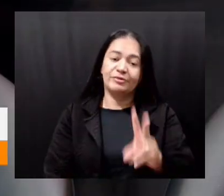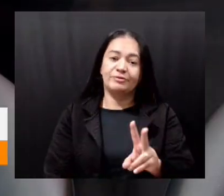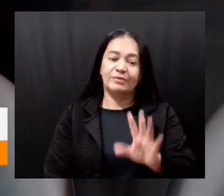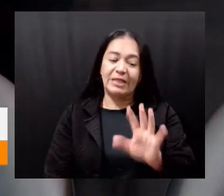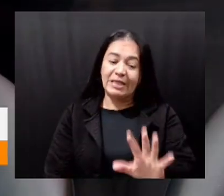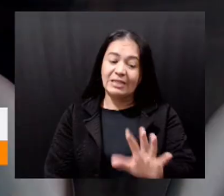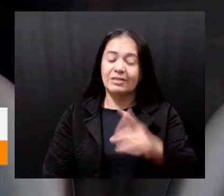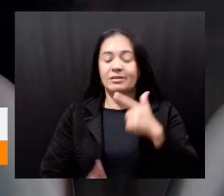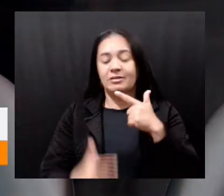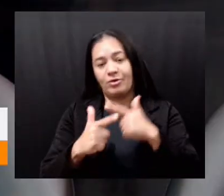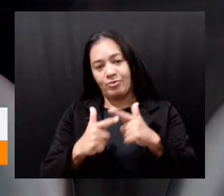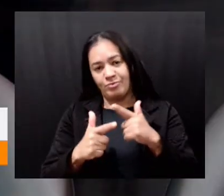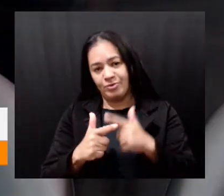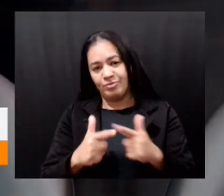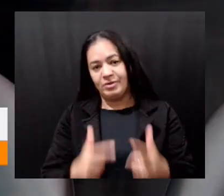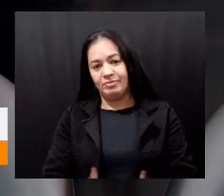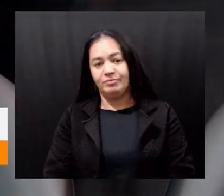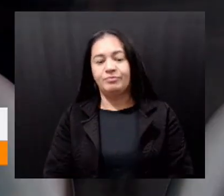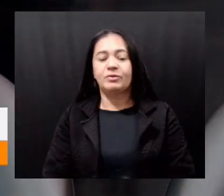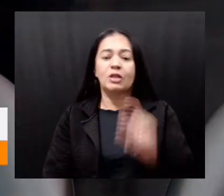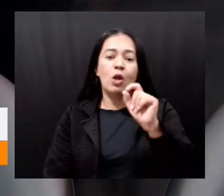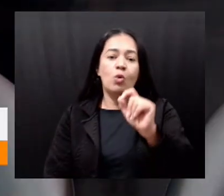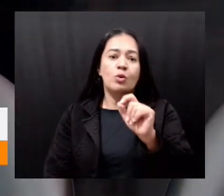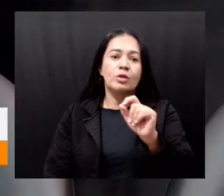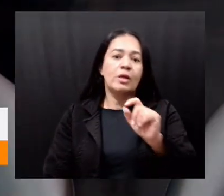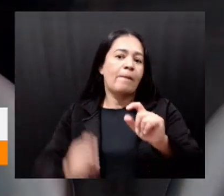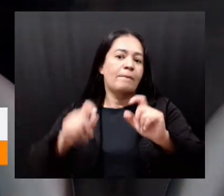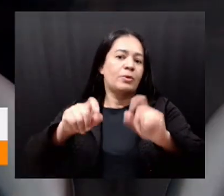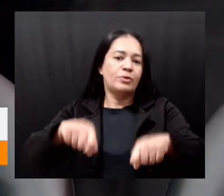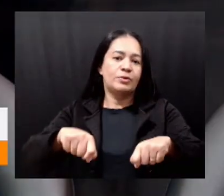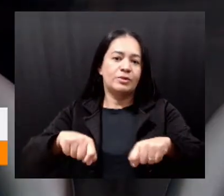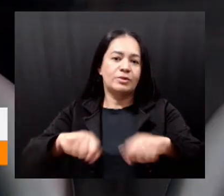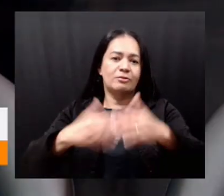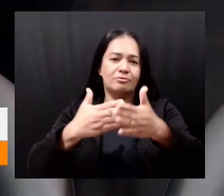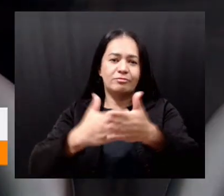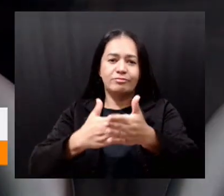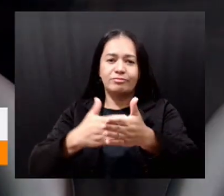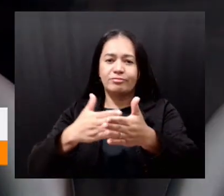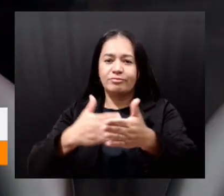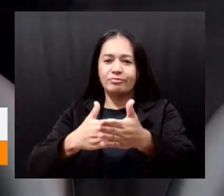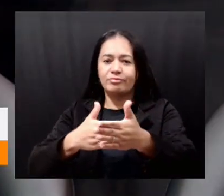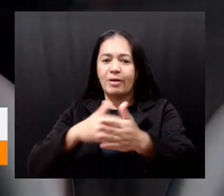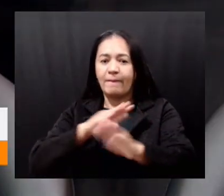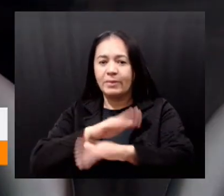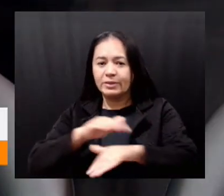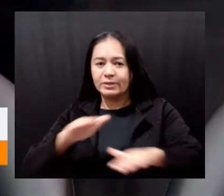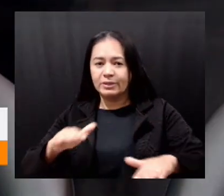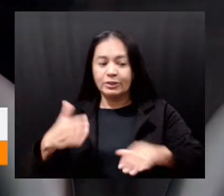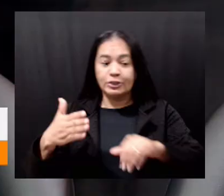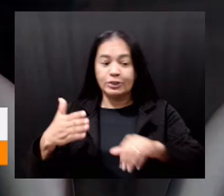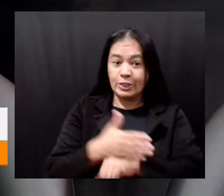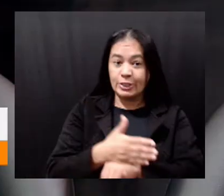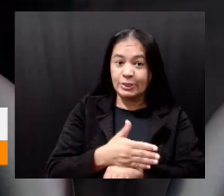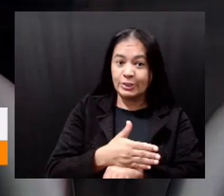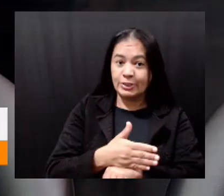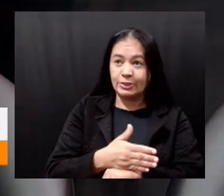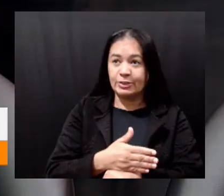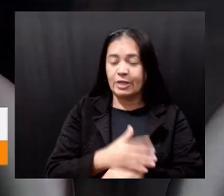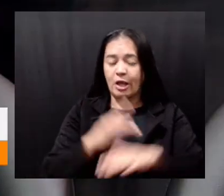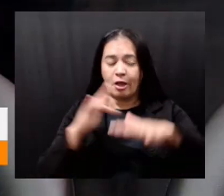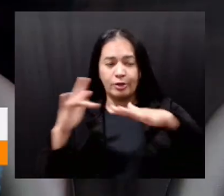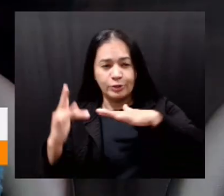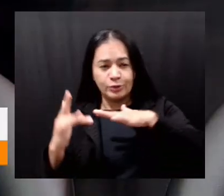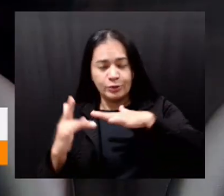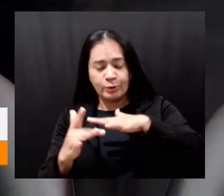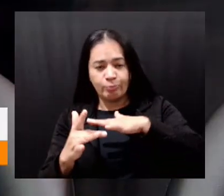assim, o que puder ainda limitar a criança de acessar em termos de rede social, de